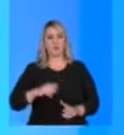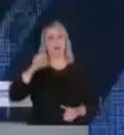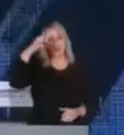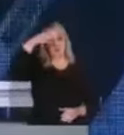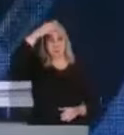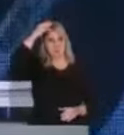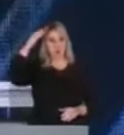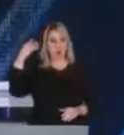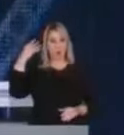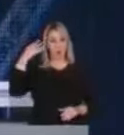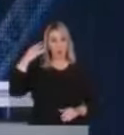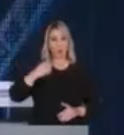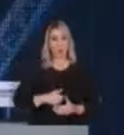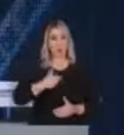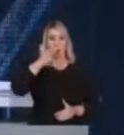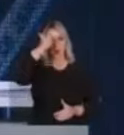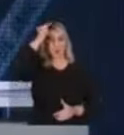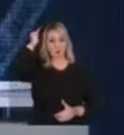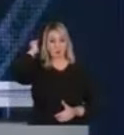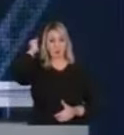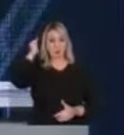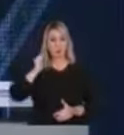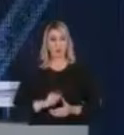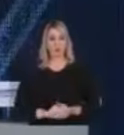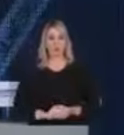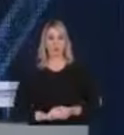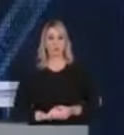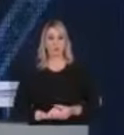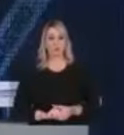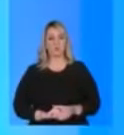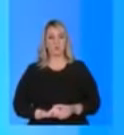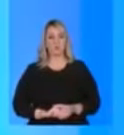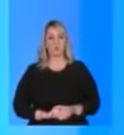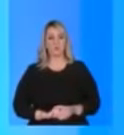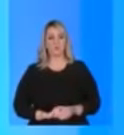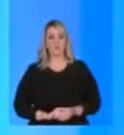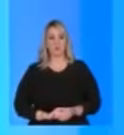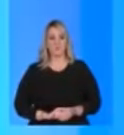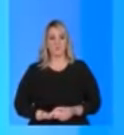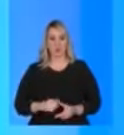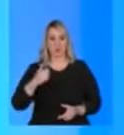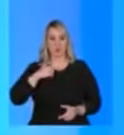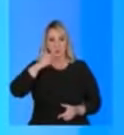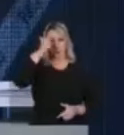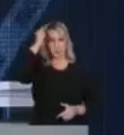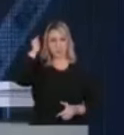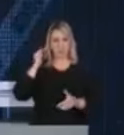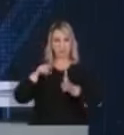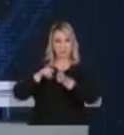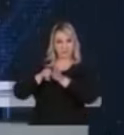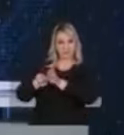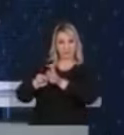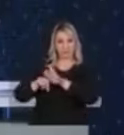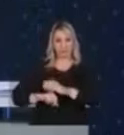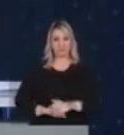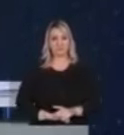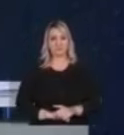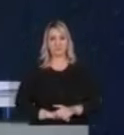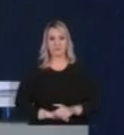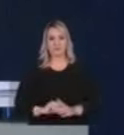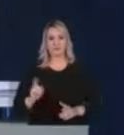feg A Jandira eu vou fazer para o candidato mol pergunta então do índio